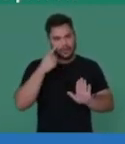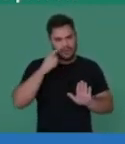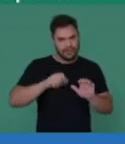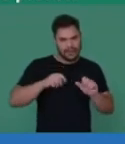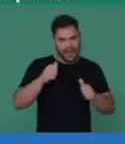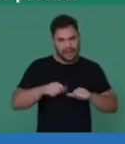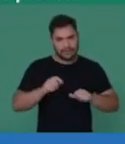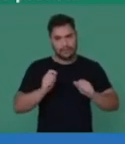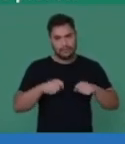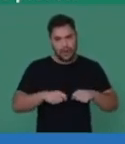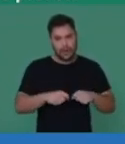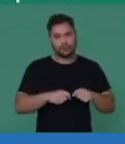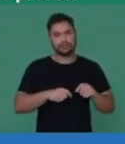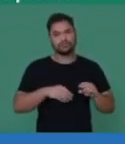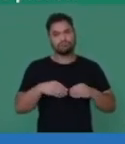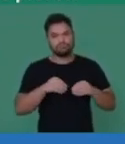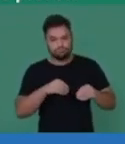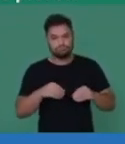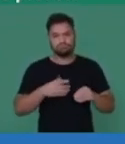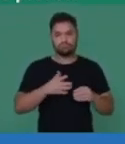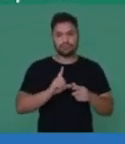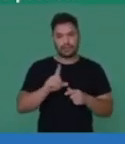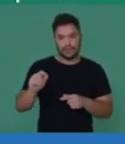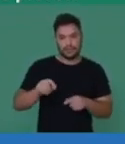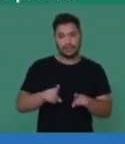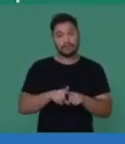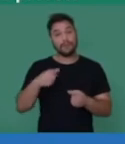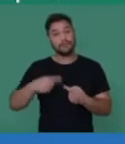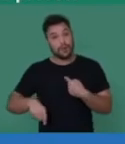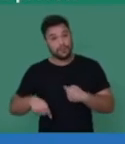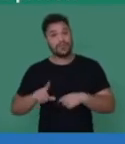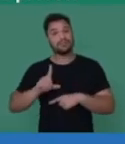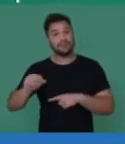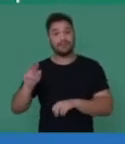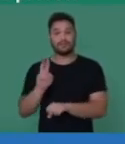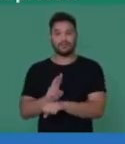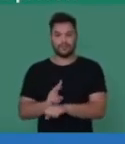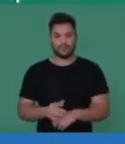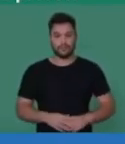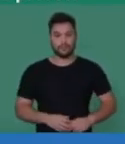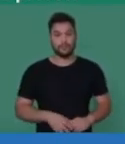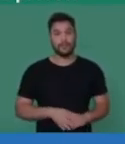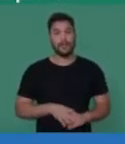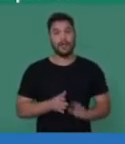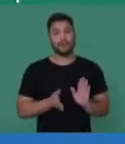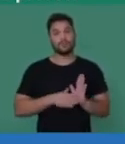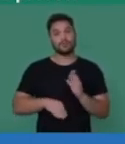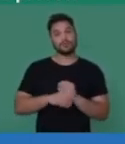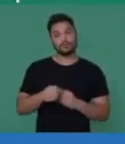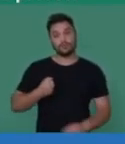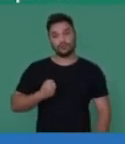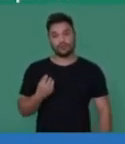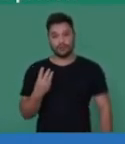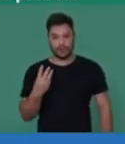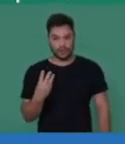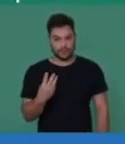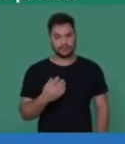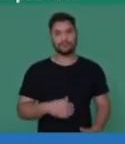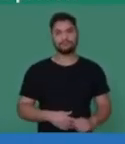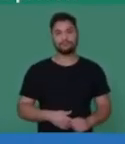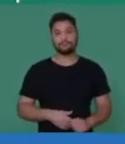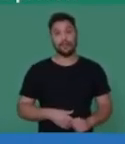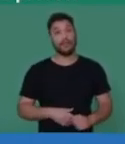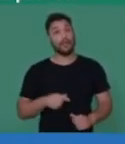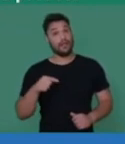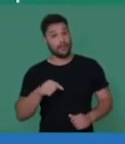progressão de regime e restringir o benefício da saída temporária. Emenda número 3, alteração meritória